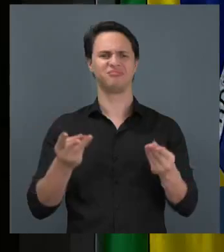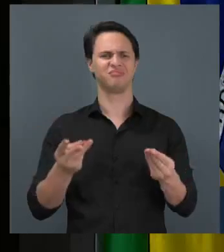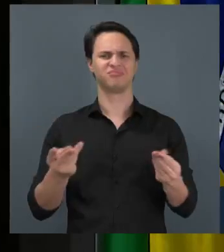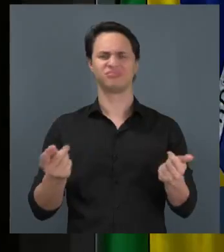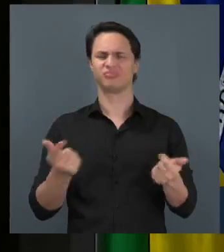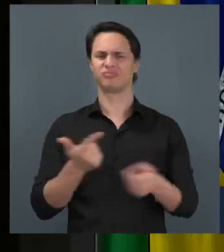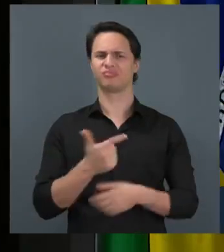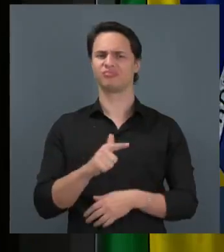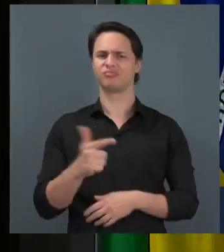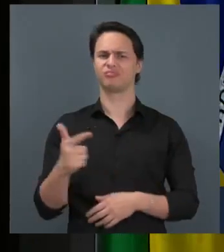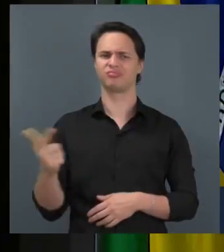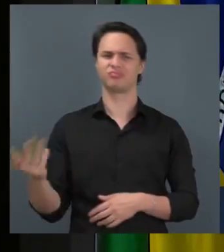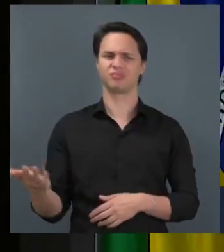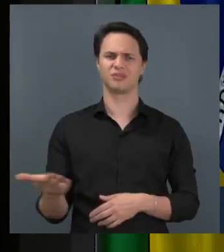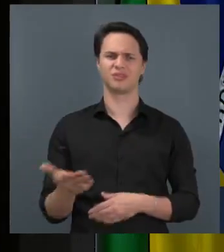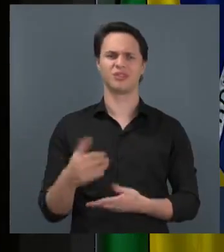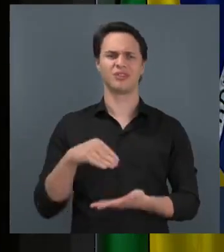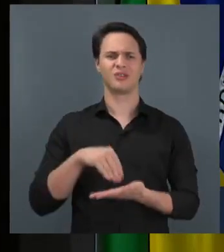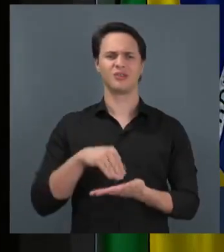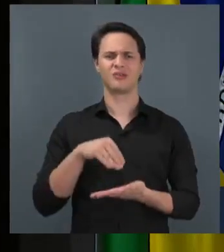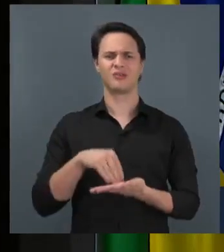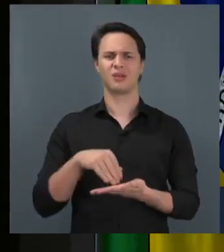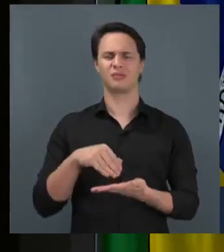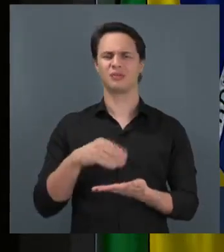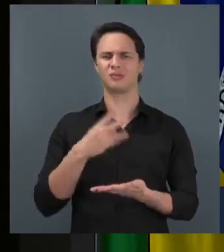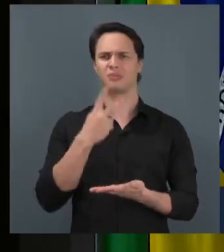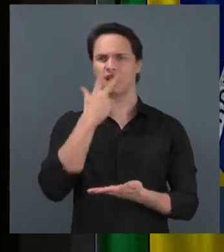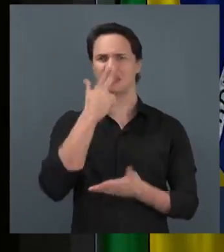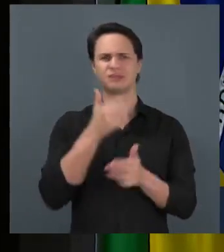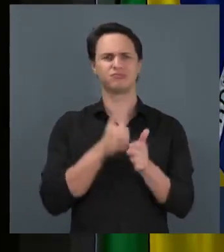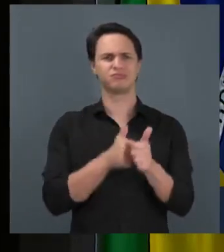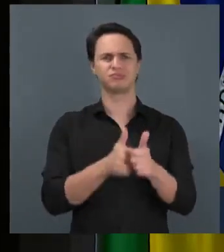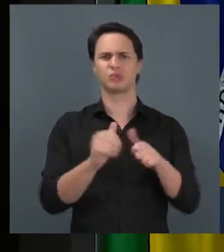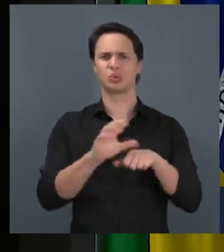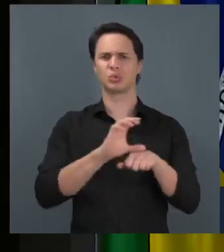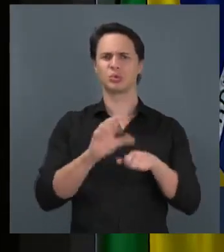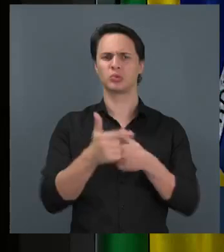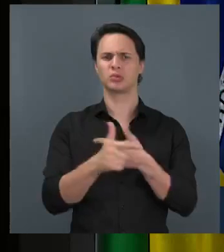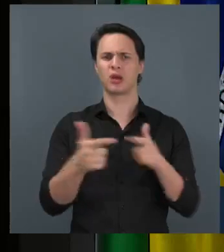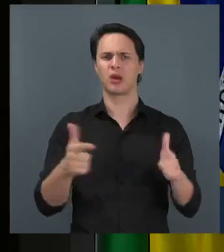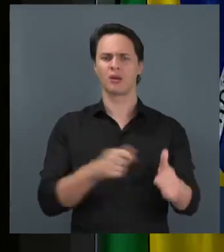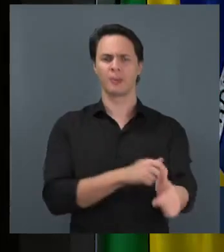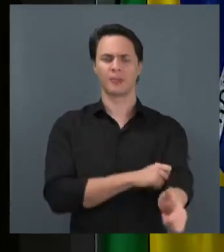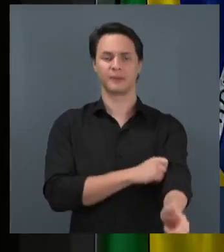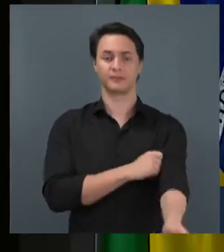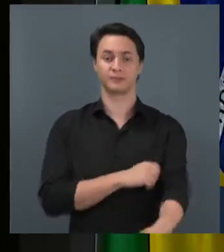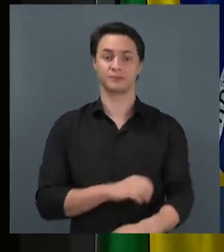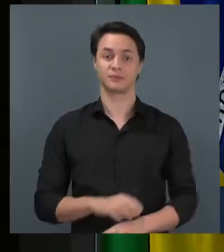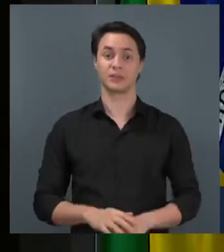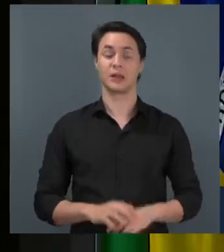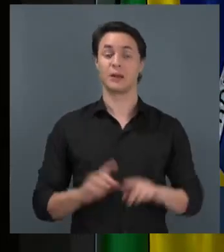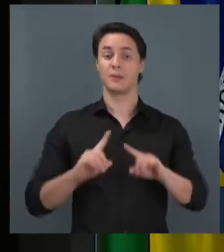cambaleante e o desrespeito à Constituição do Brasil. Mas a Argentina deu um exemplo.